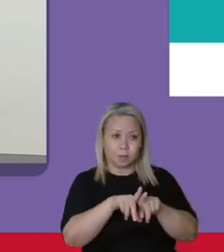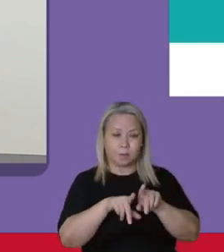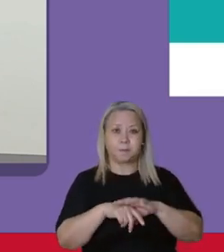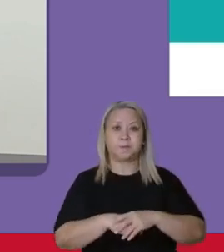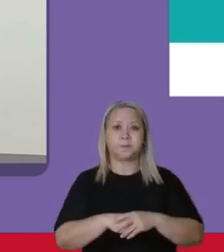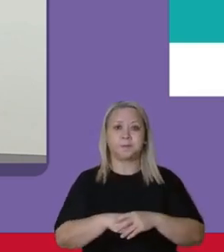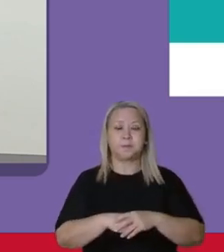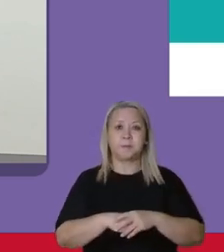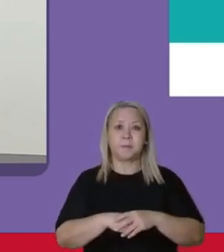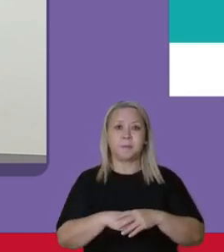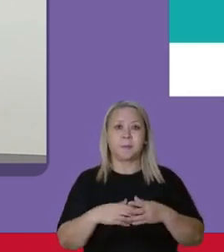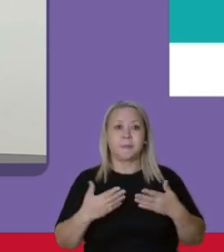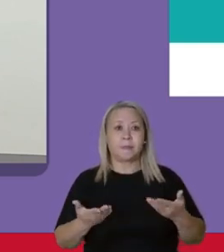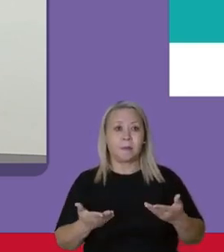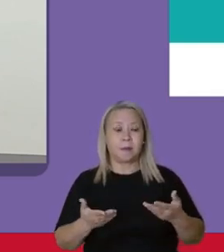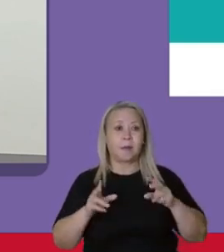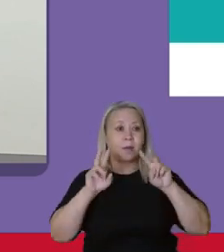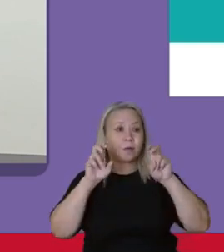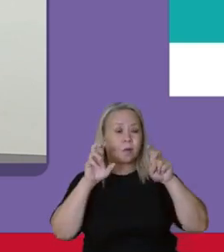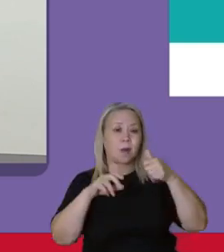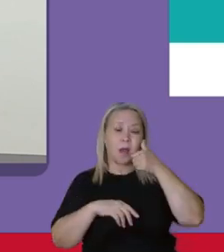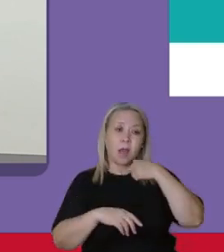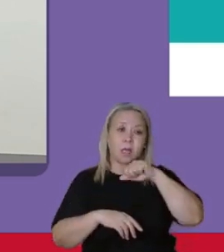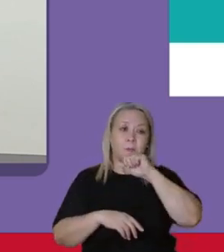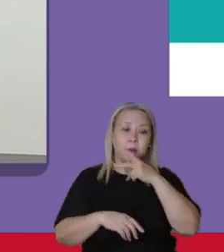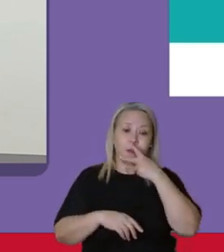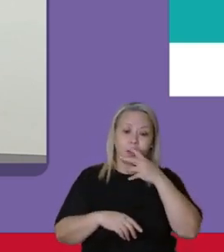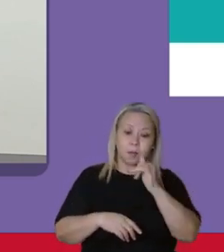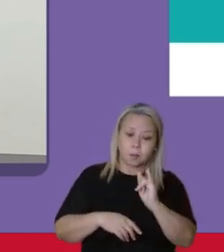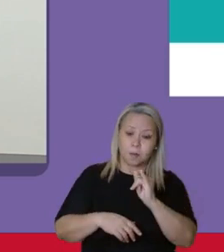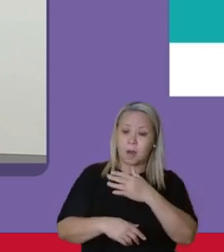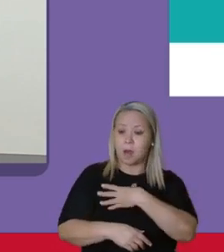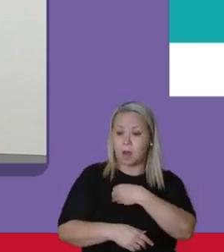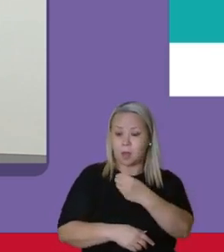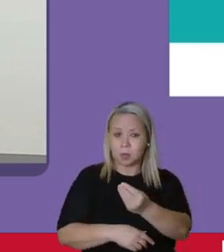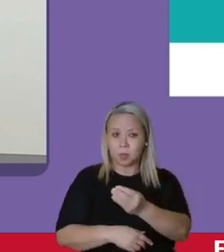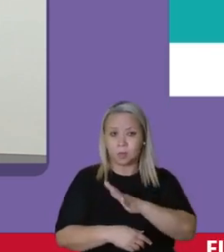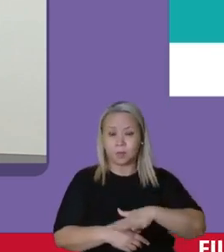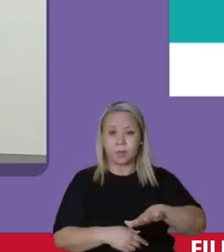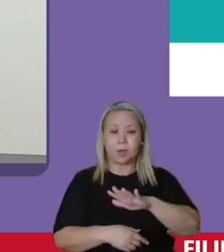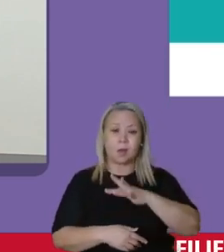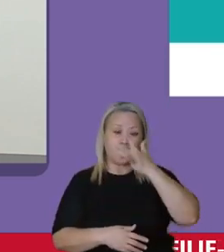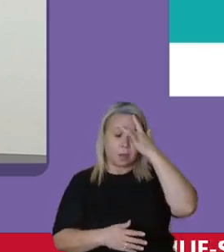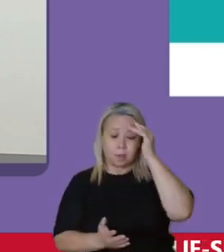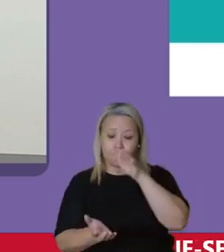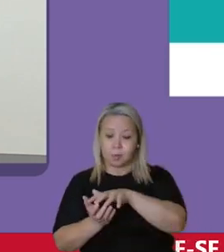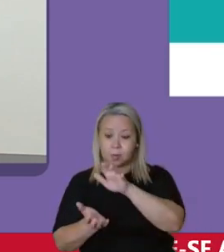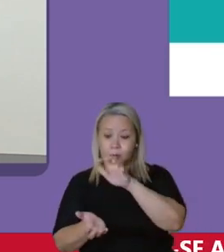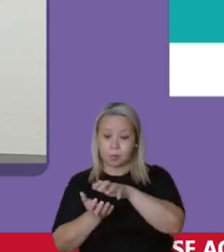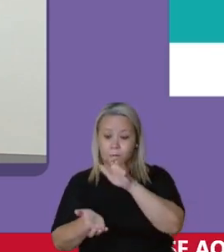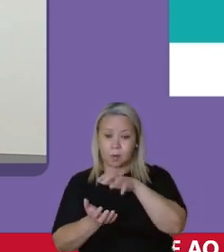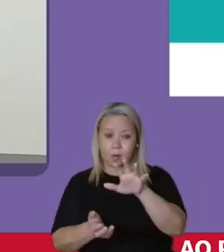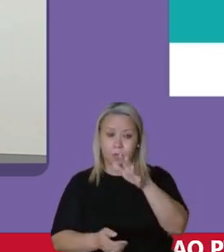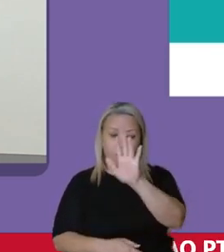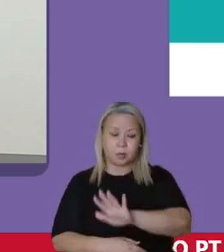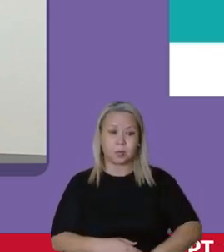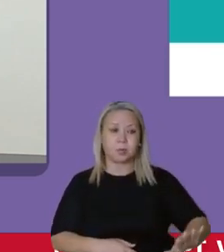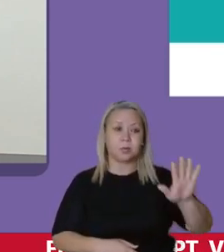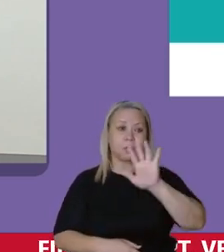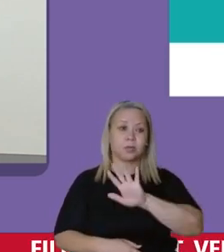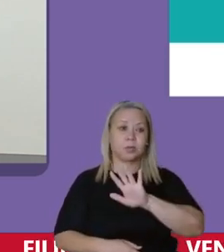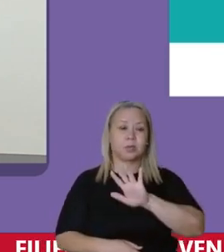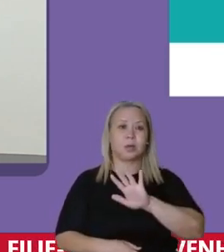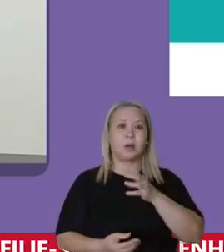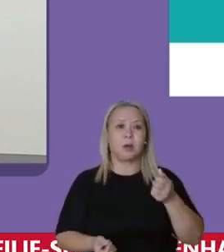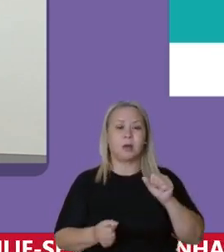lares. No caso, é da mãe, do pai, dos filhos, das pessoas idosas, enfim, de uma forma geral, trazendo